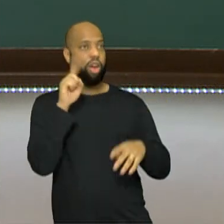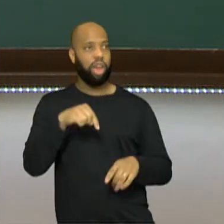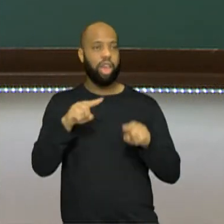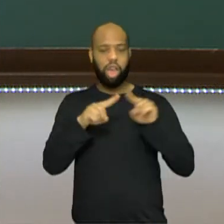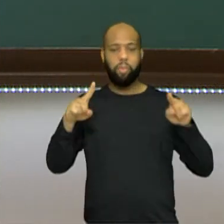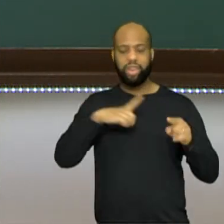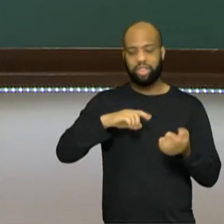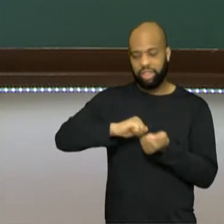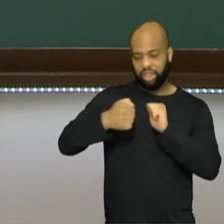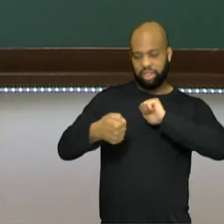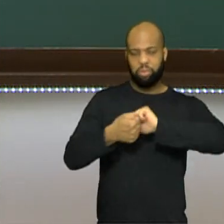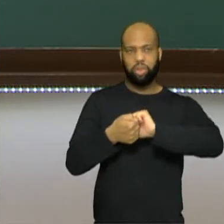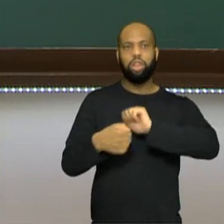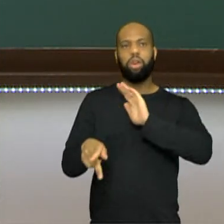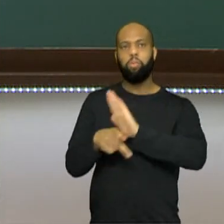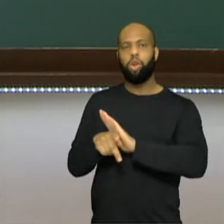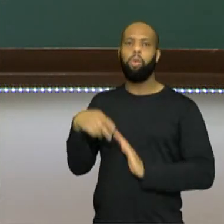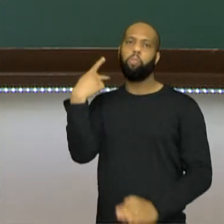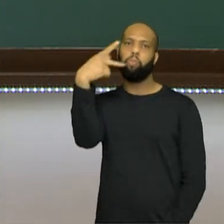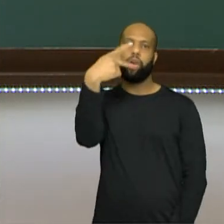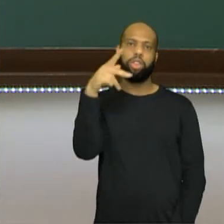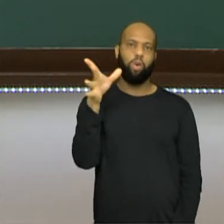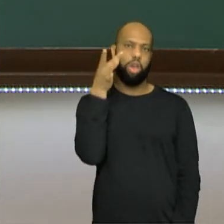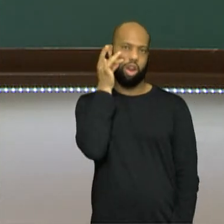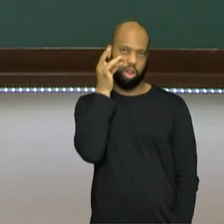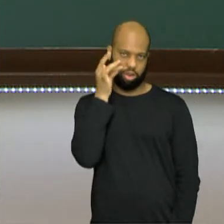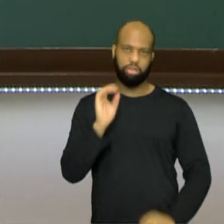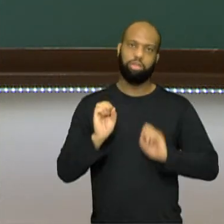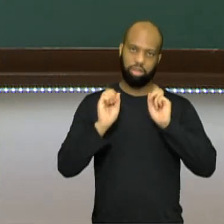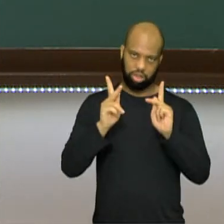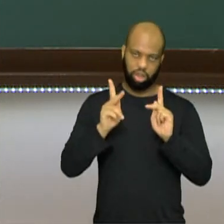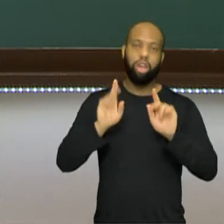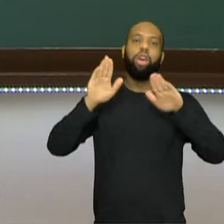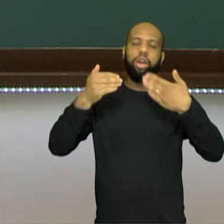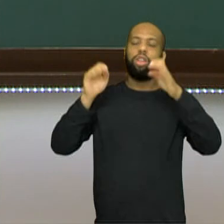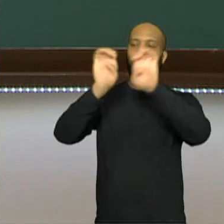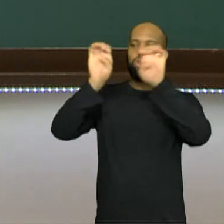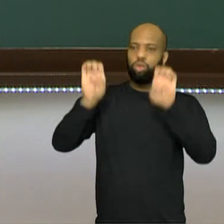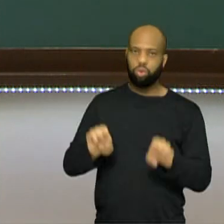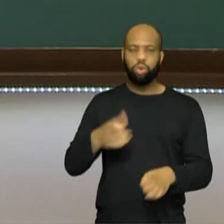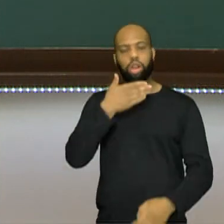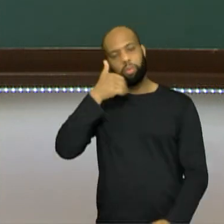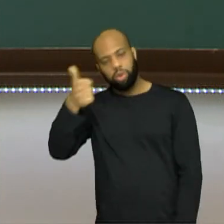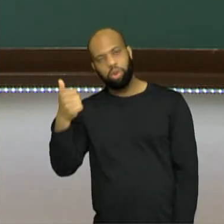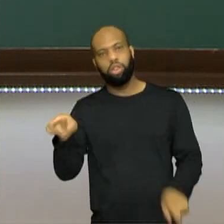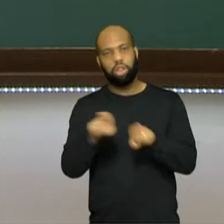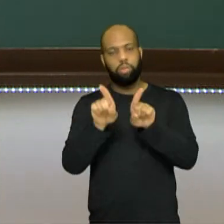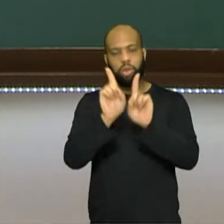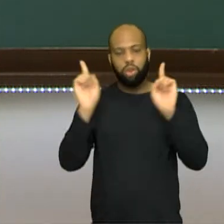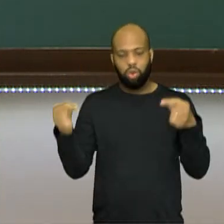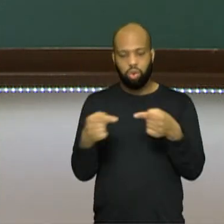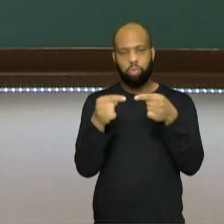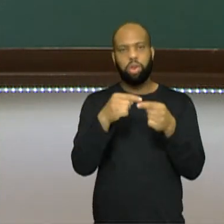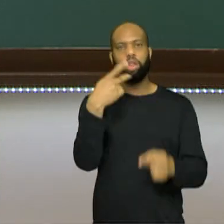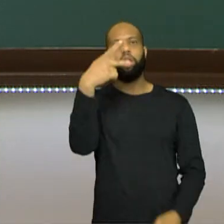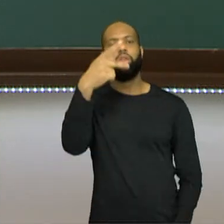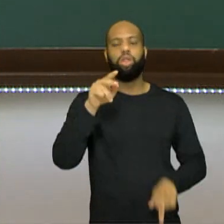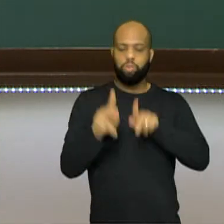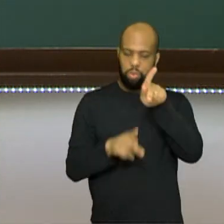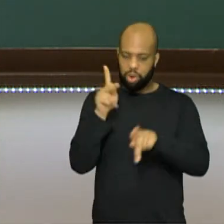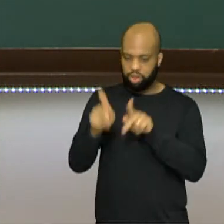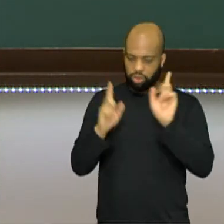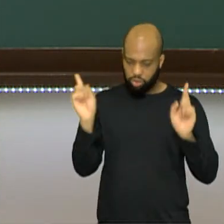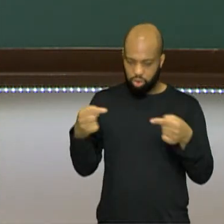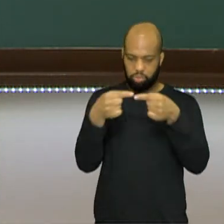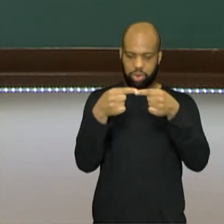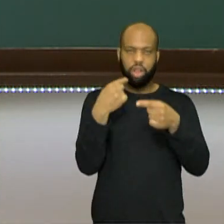fazer adaptações pertinentes àquele momento para estruturar uma melhoria de acordo com a sua população.